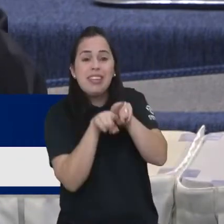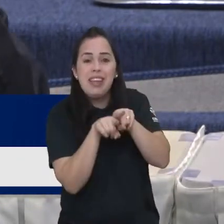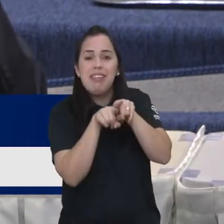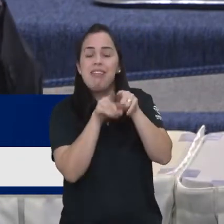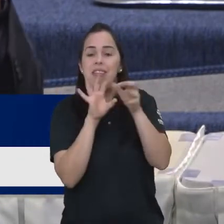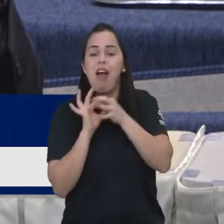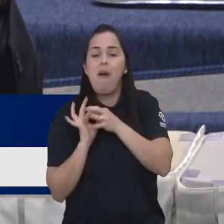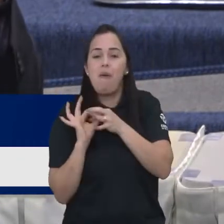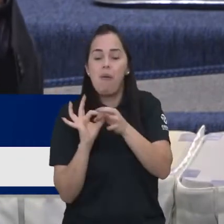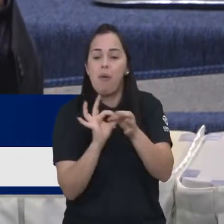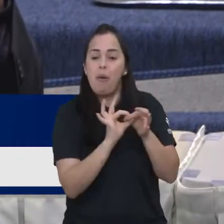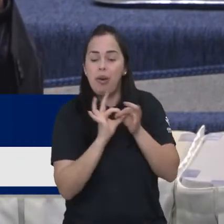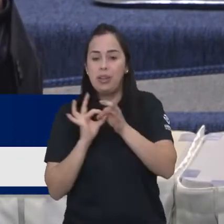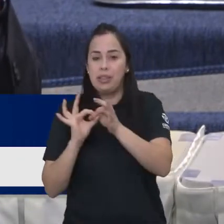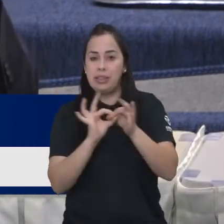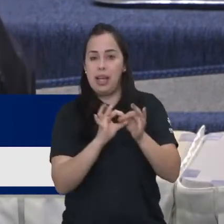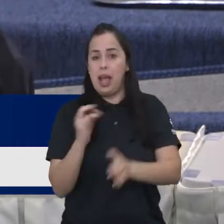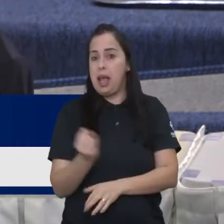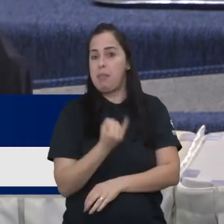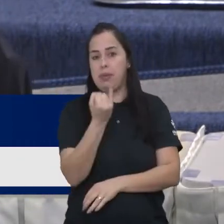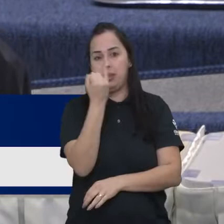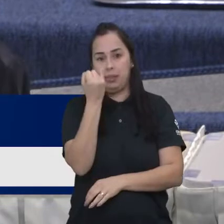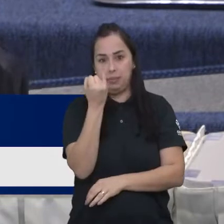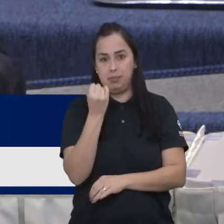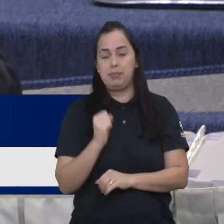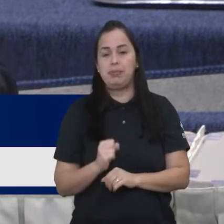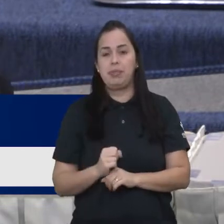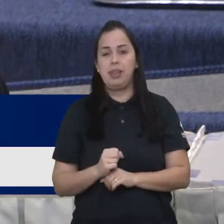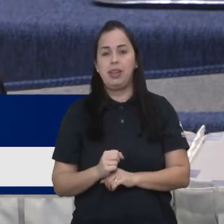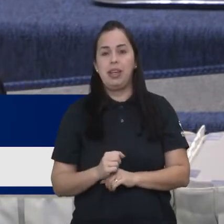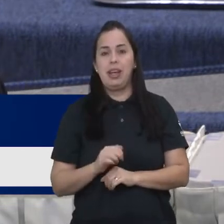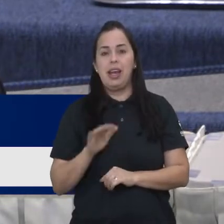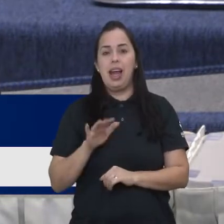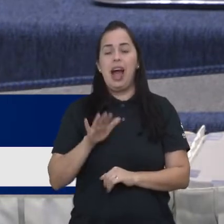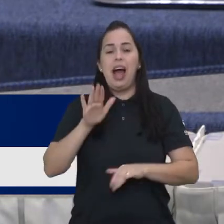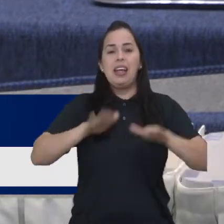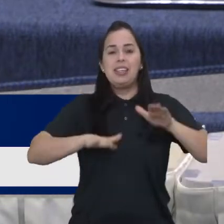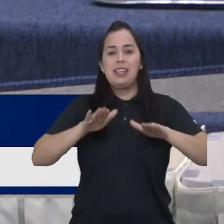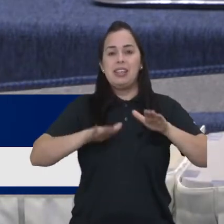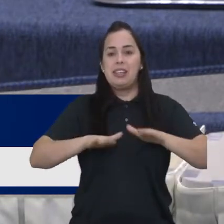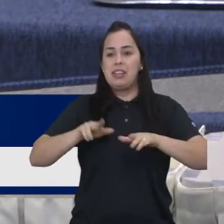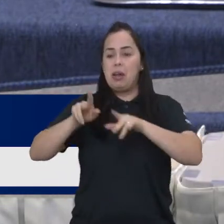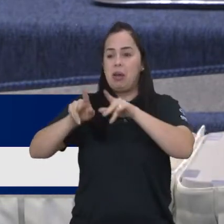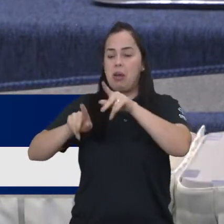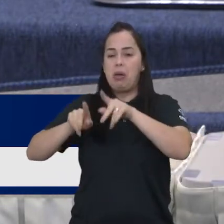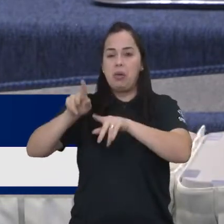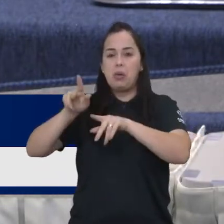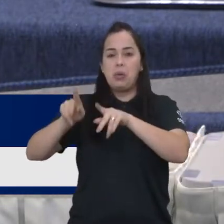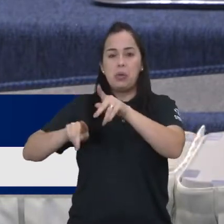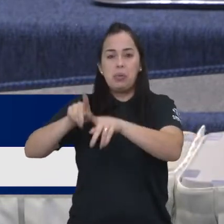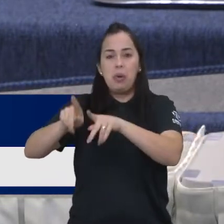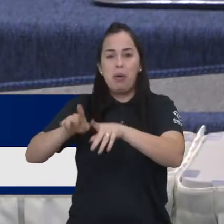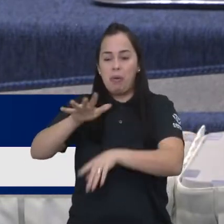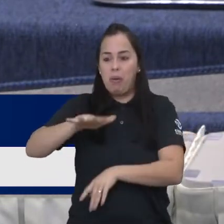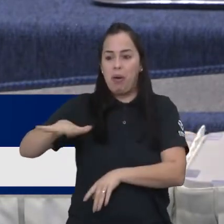da população, sabe? Eu acho que isso é fundamental, porque a gente vê assim, os moradores são excluídos da regularização, eles não participam de nada,